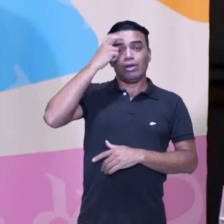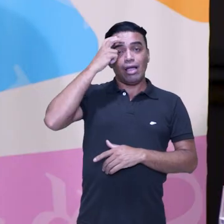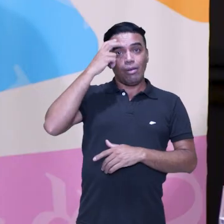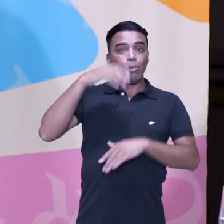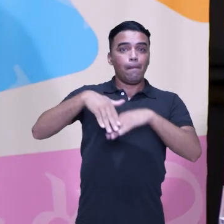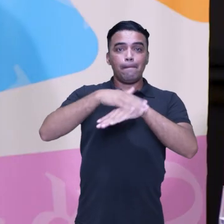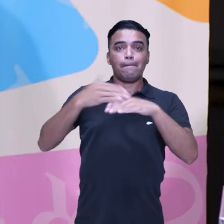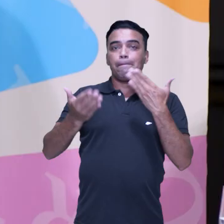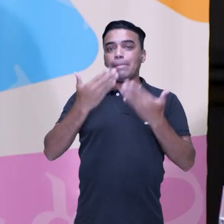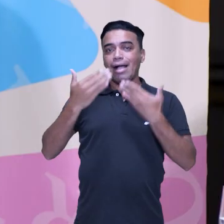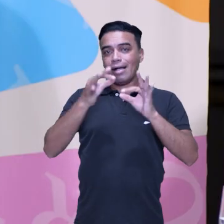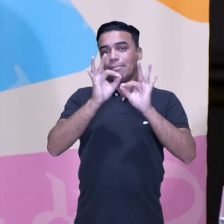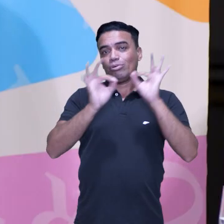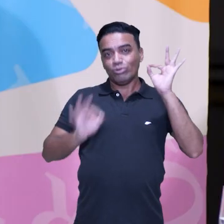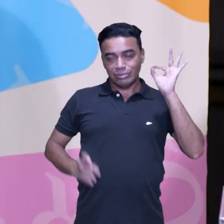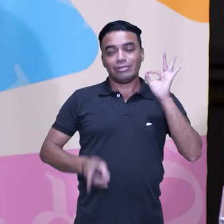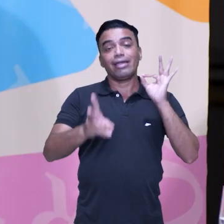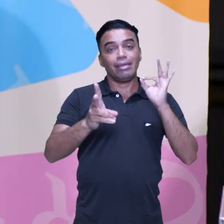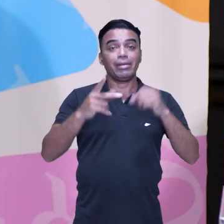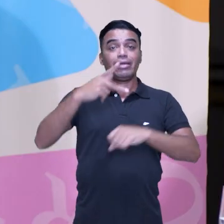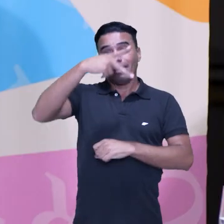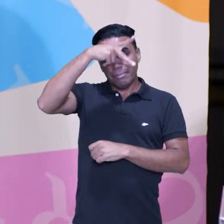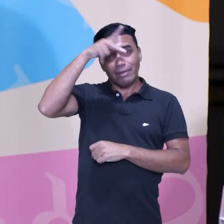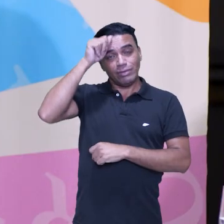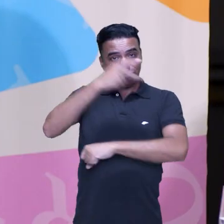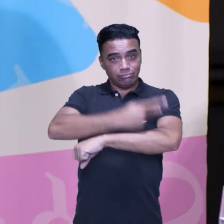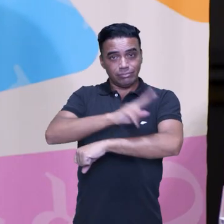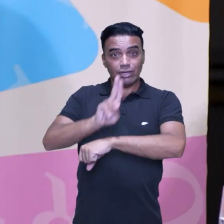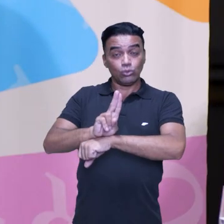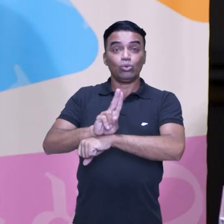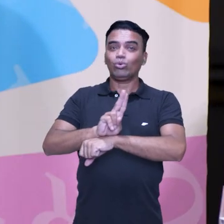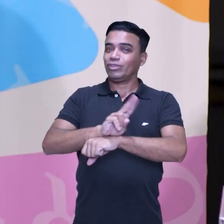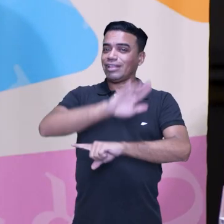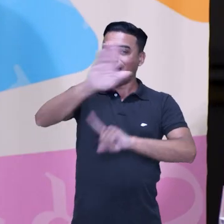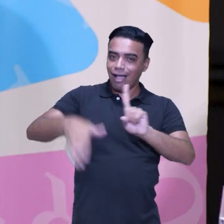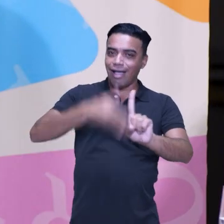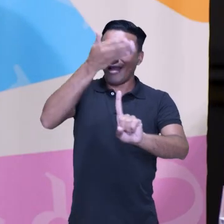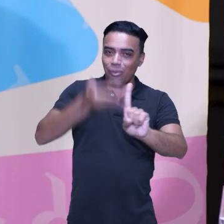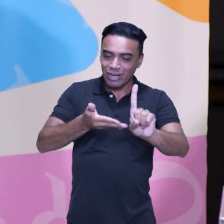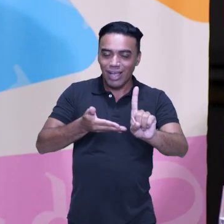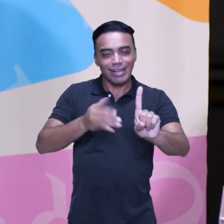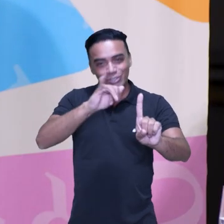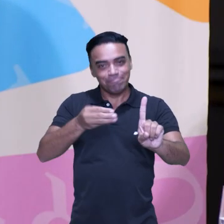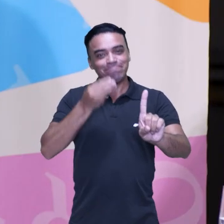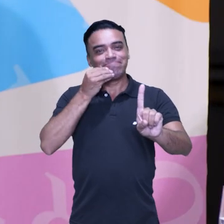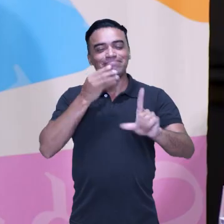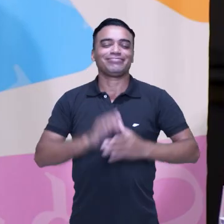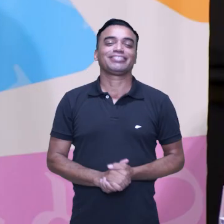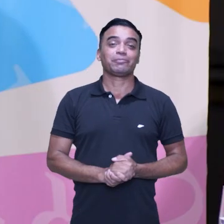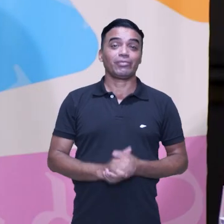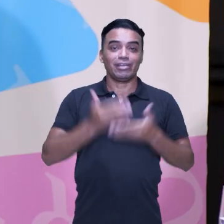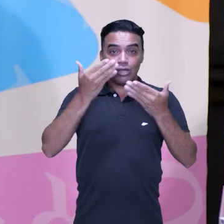de Paracatu, que dá essa visibilidade a esses homenageados. E aqui eu,